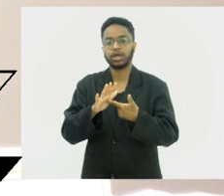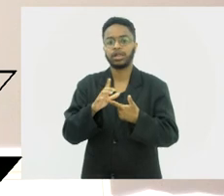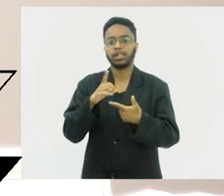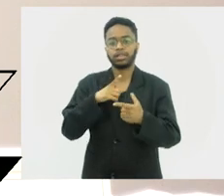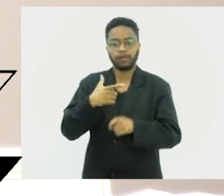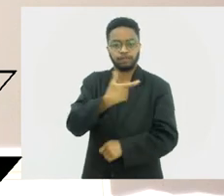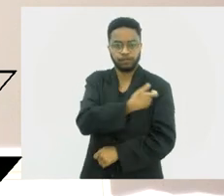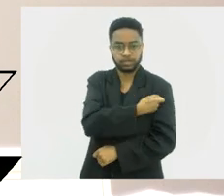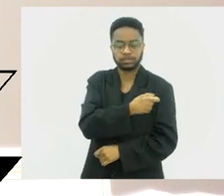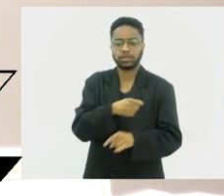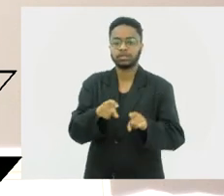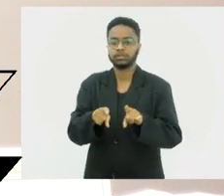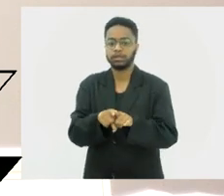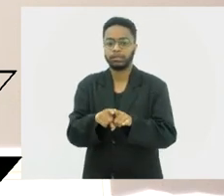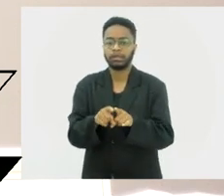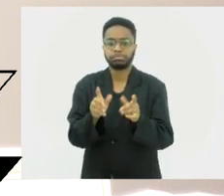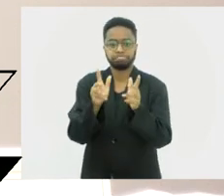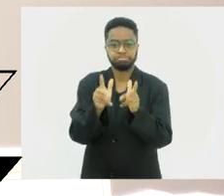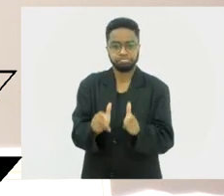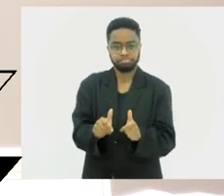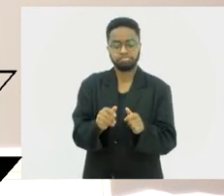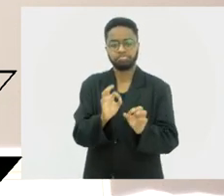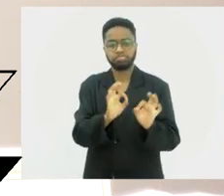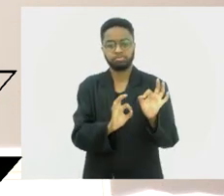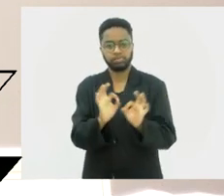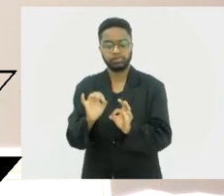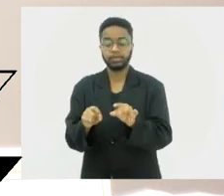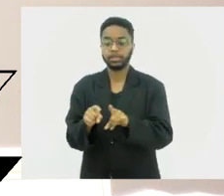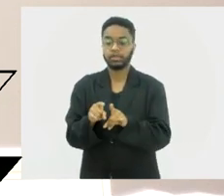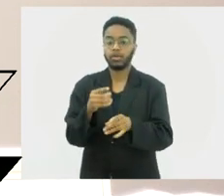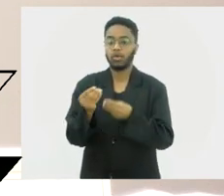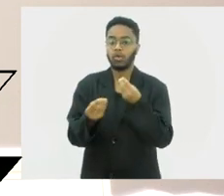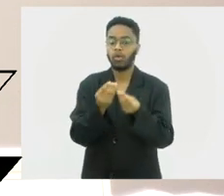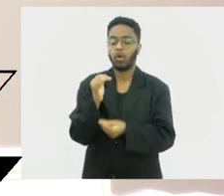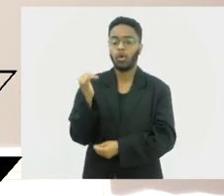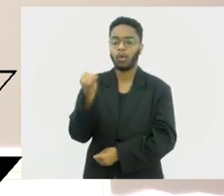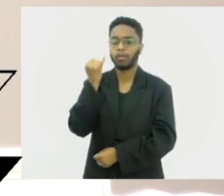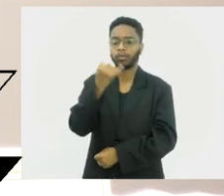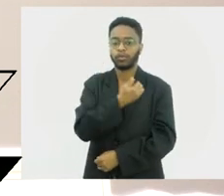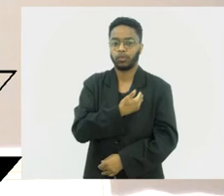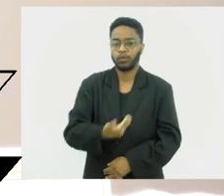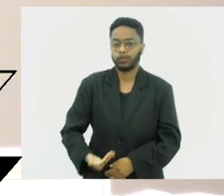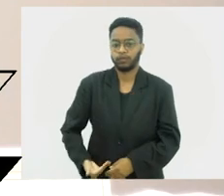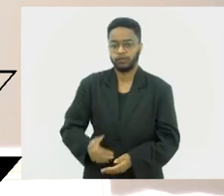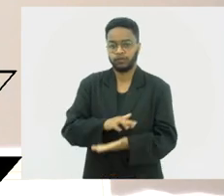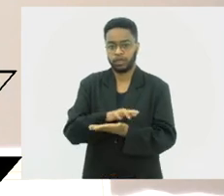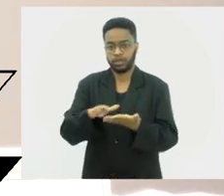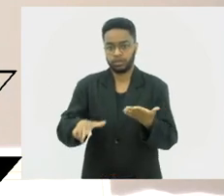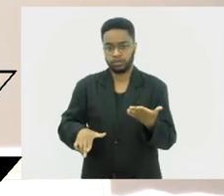esterilização, e a importância dos governos